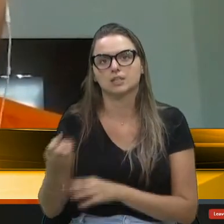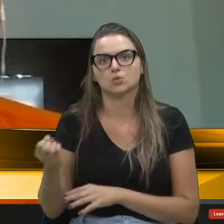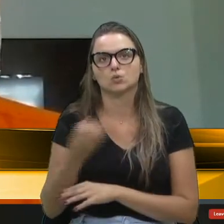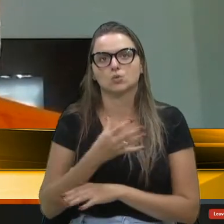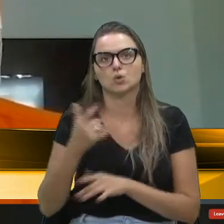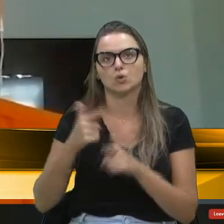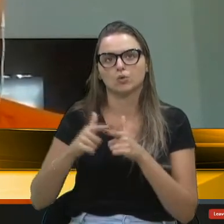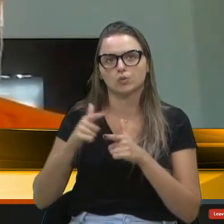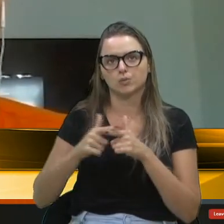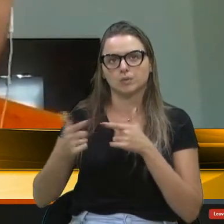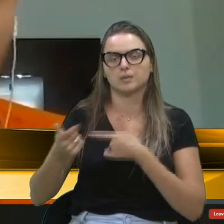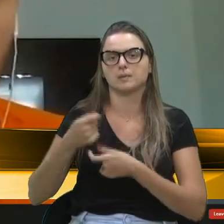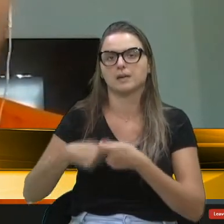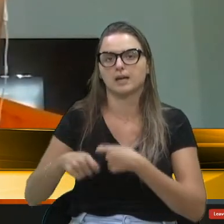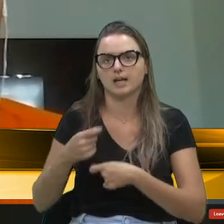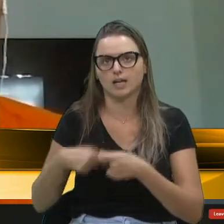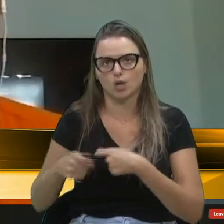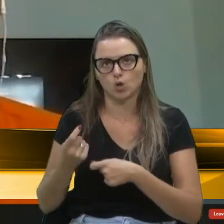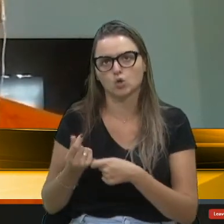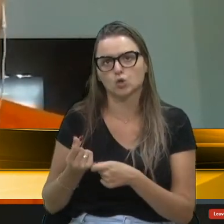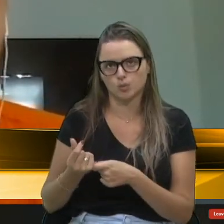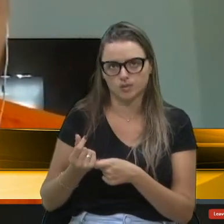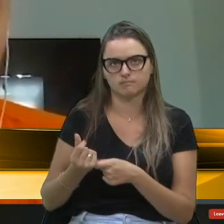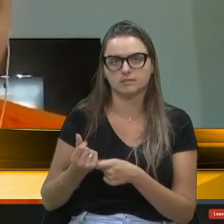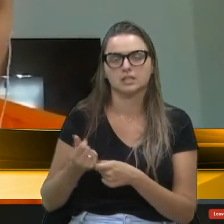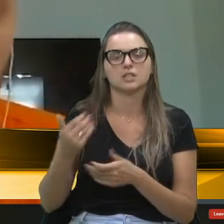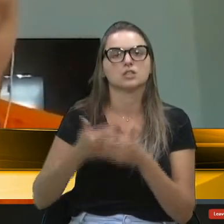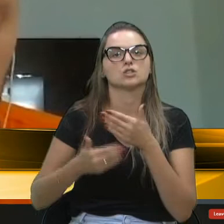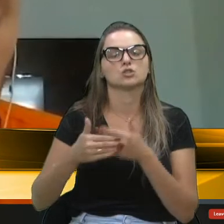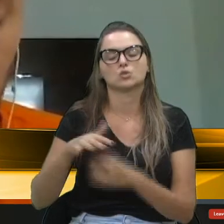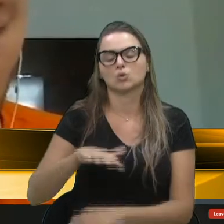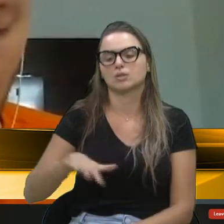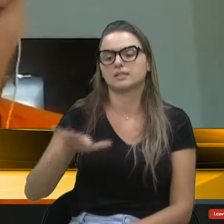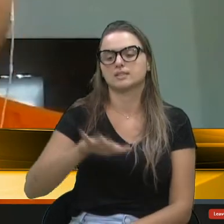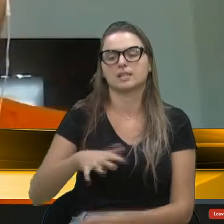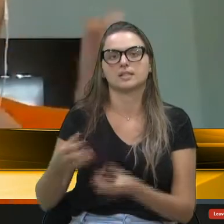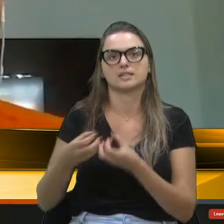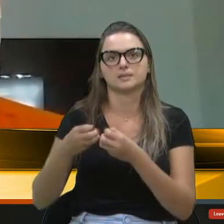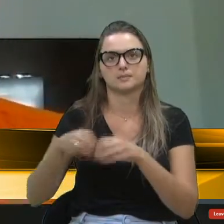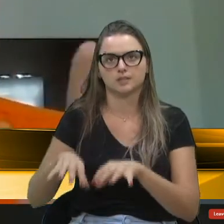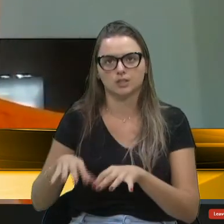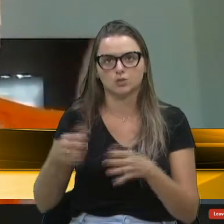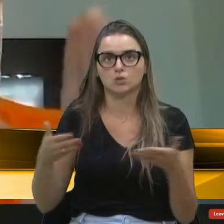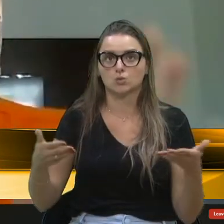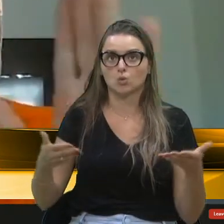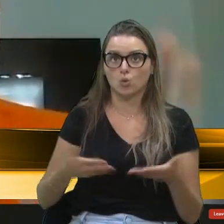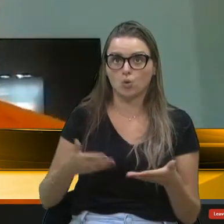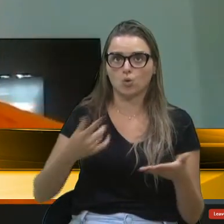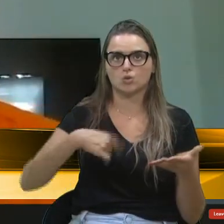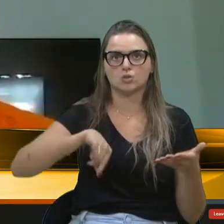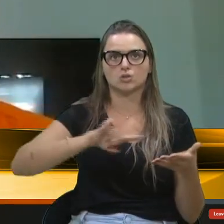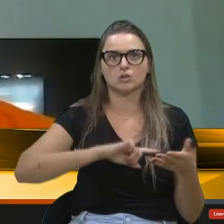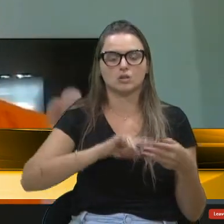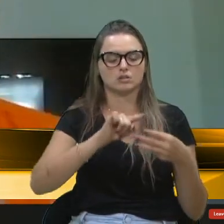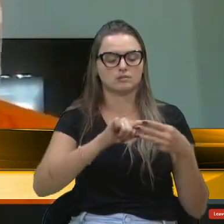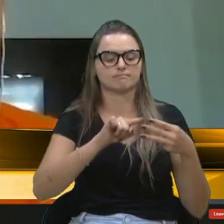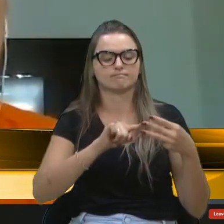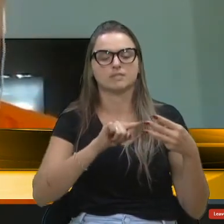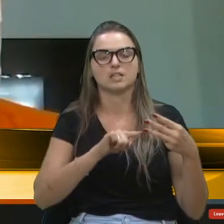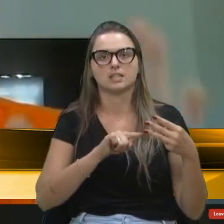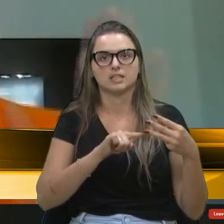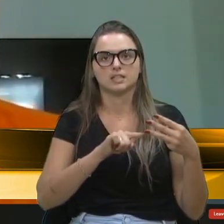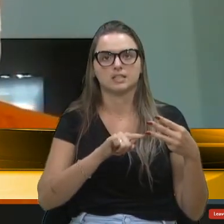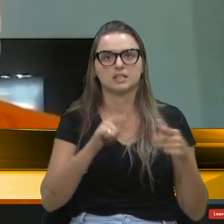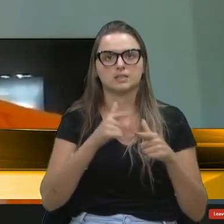sério, econômico, nos setores que estão sendo prejudicados aqui. Tá? E hoje nós criamos 3 castas na nossa